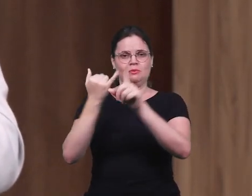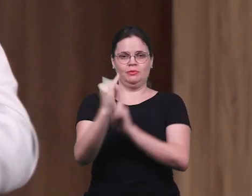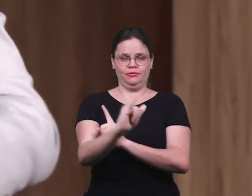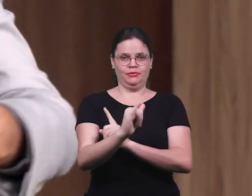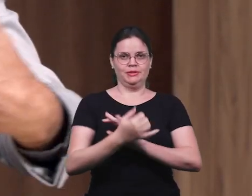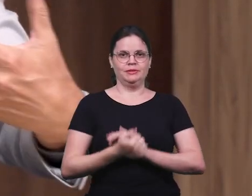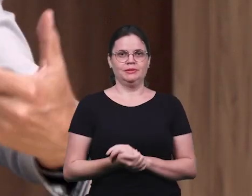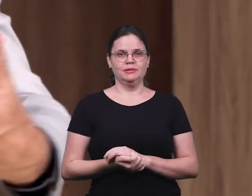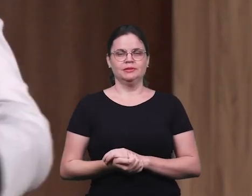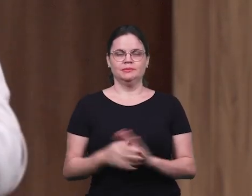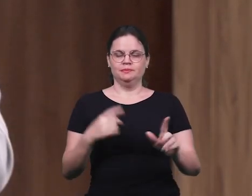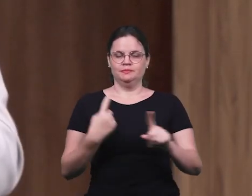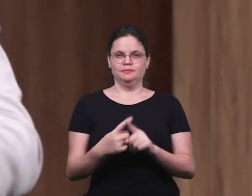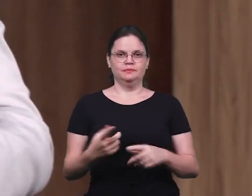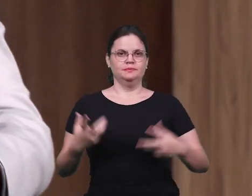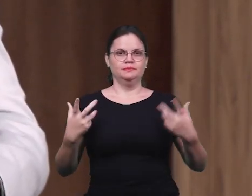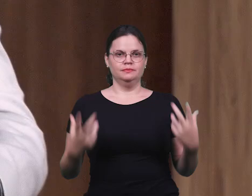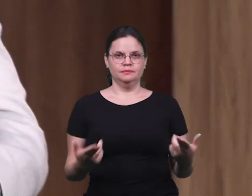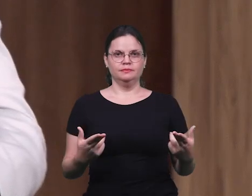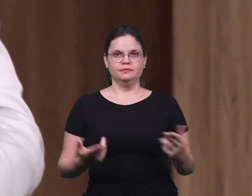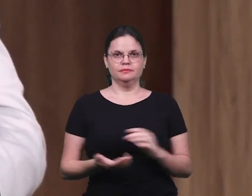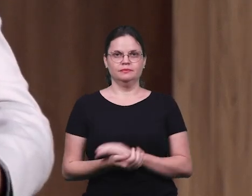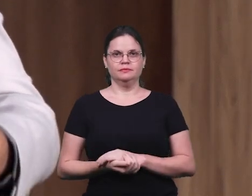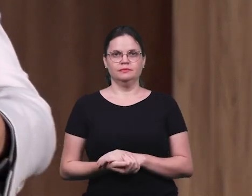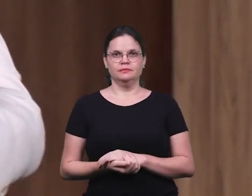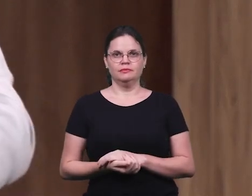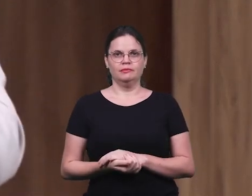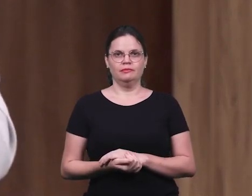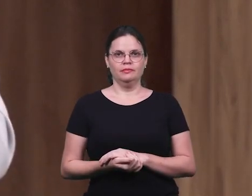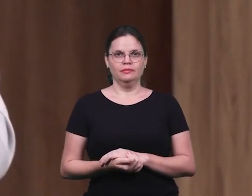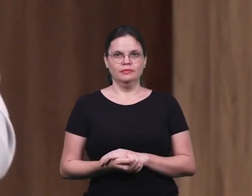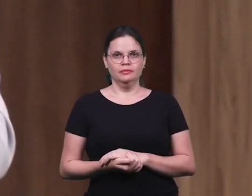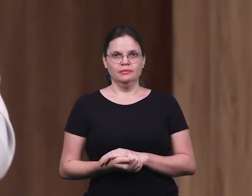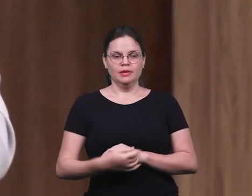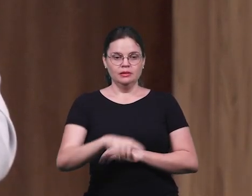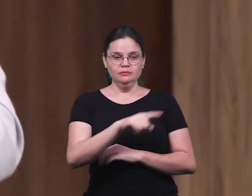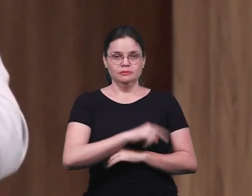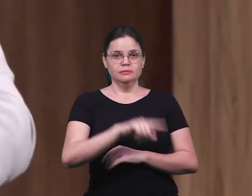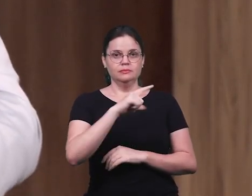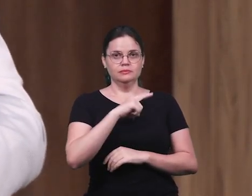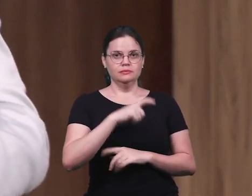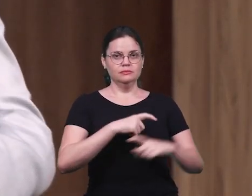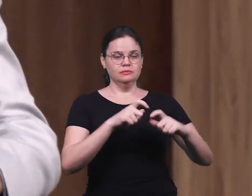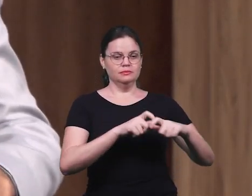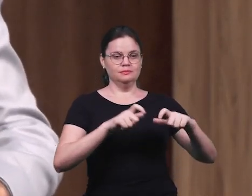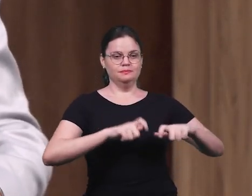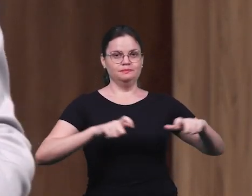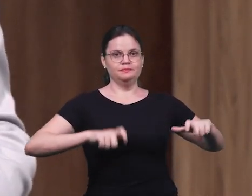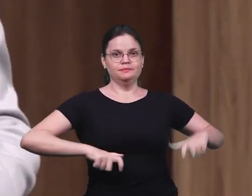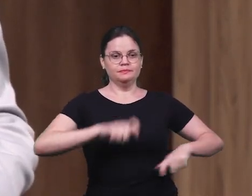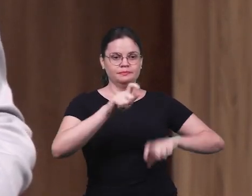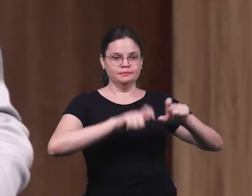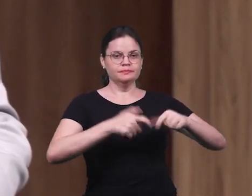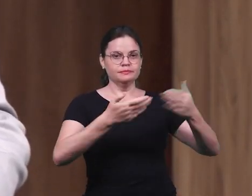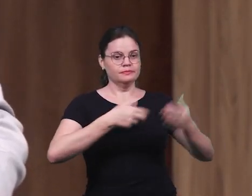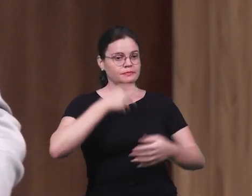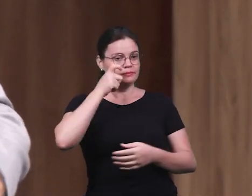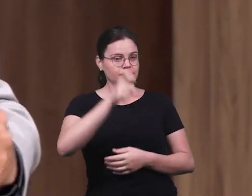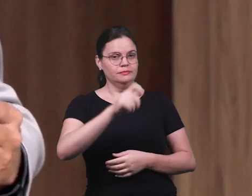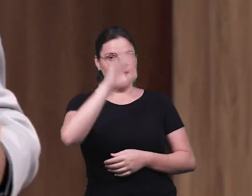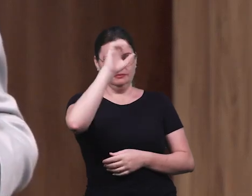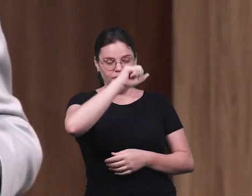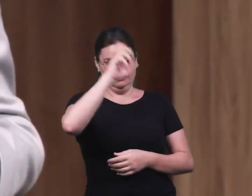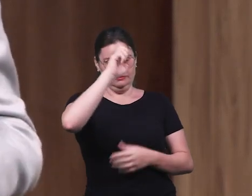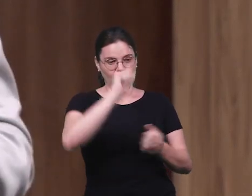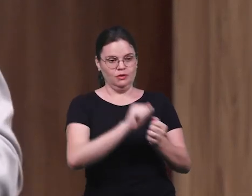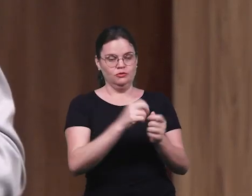ficou pequeno, que muitos jovens foram se achegando à escola dos profetas, aquele lugar não coube mais. Então, fala assim,